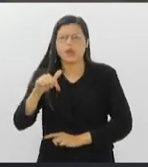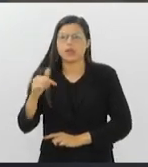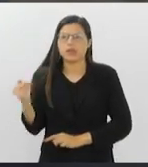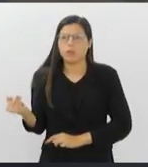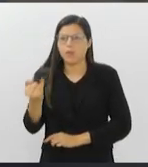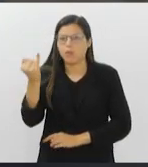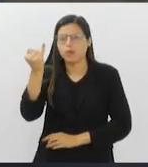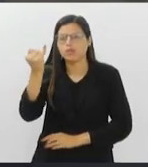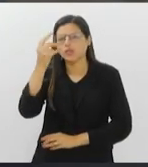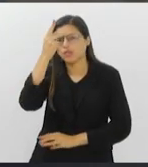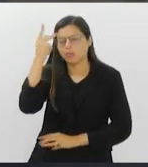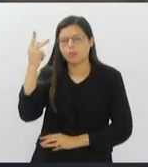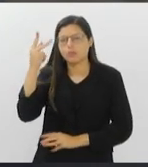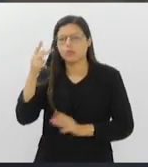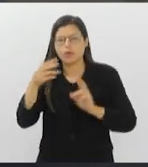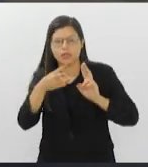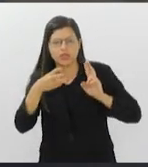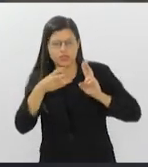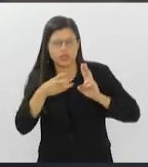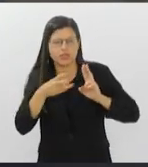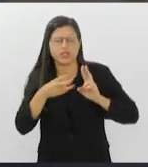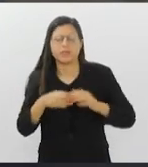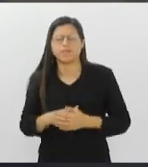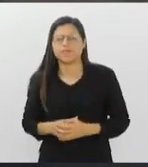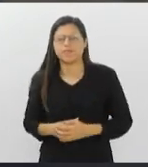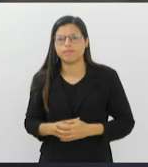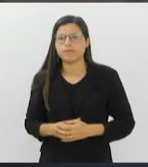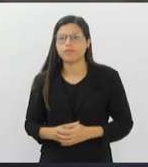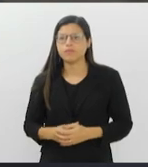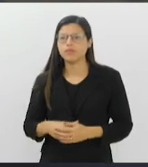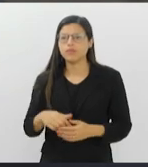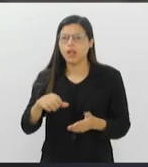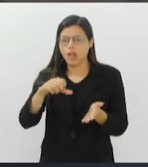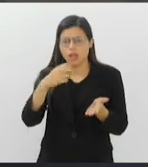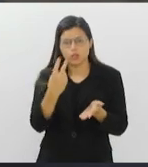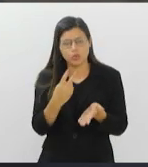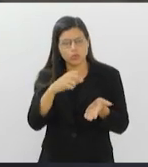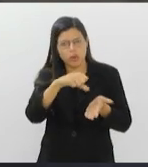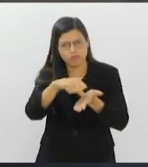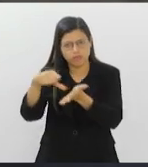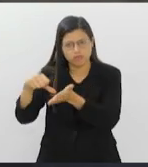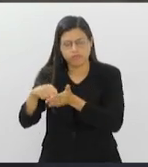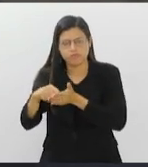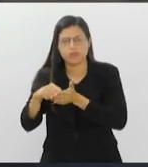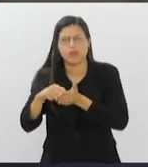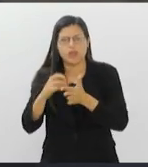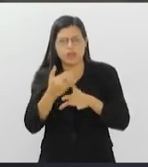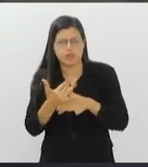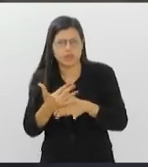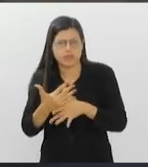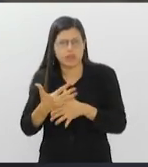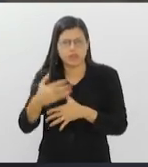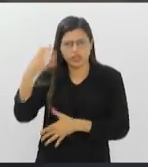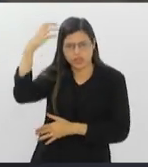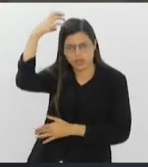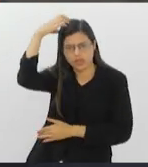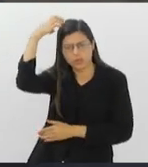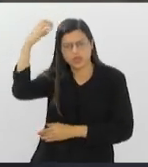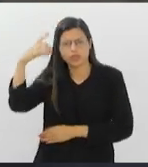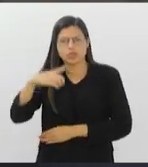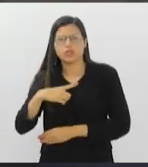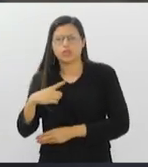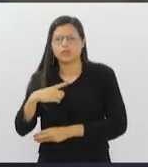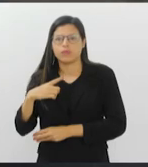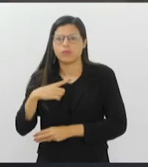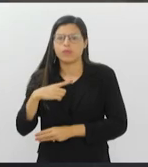quilombolas e indígenas. Dentro dessas unidades, as duas últimas foram no município de Angra dos Reis, onde inclusive nós tivemos a presença de